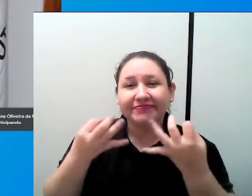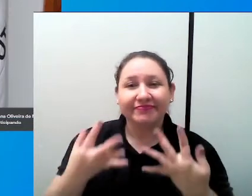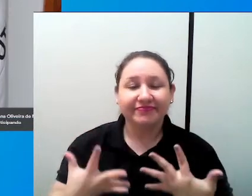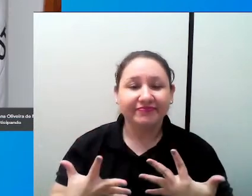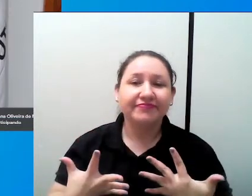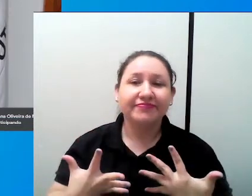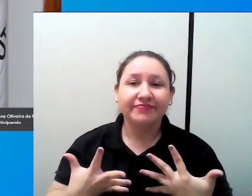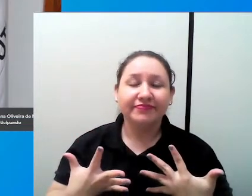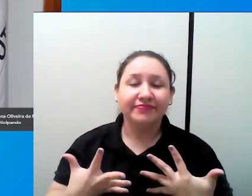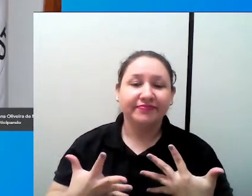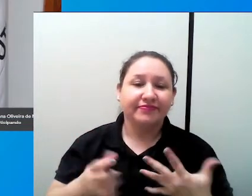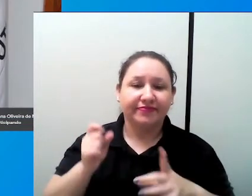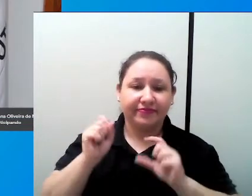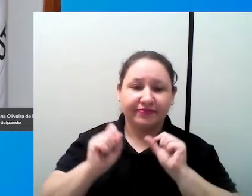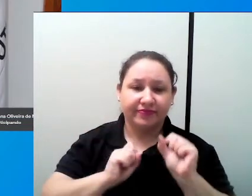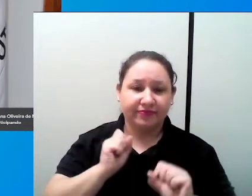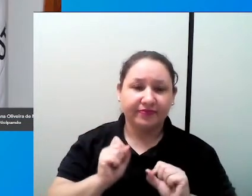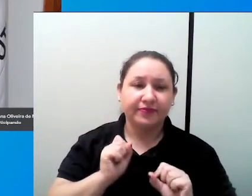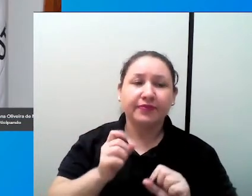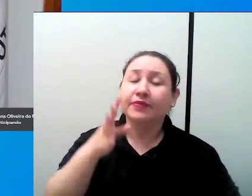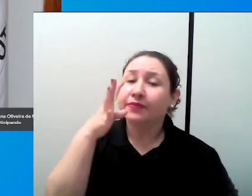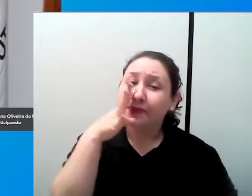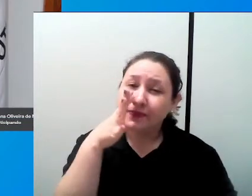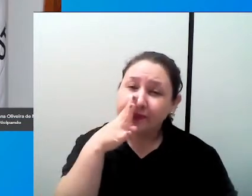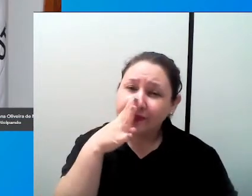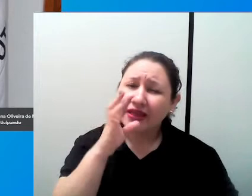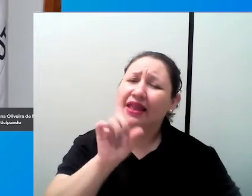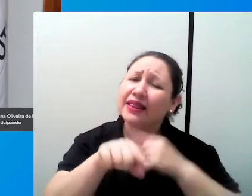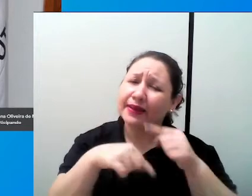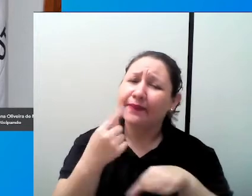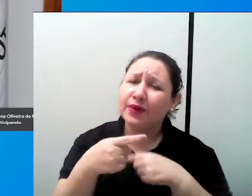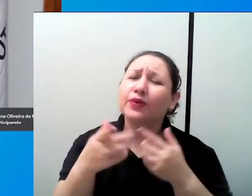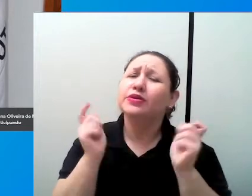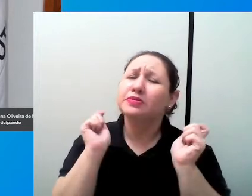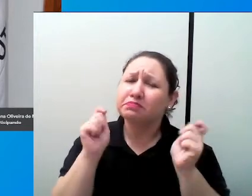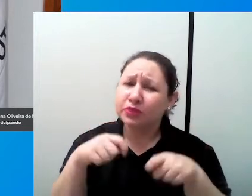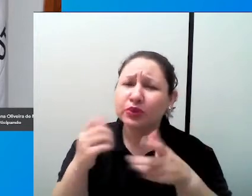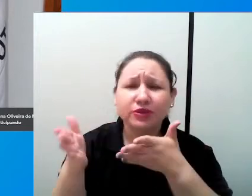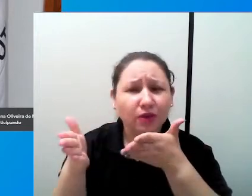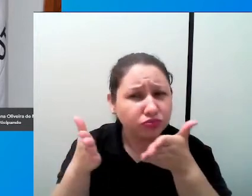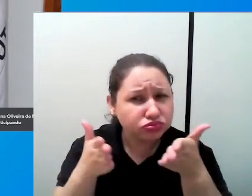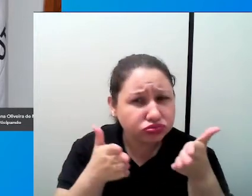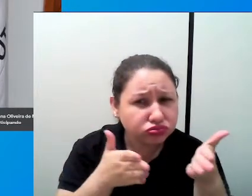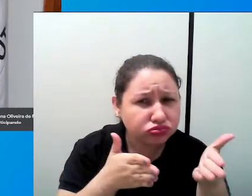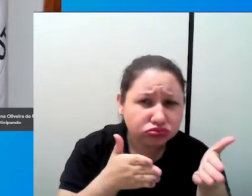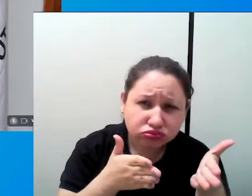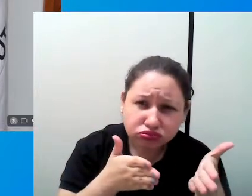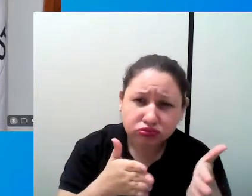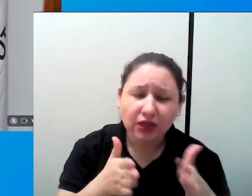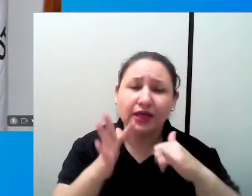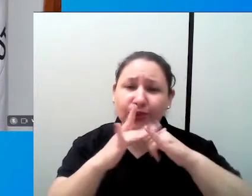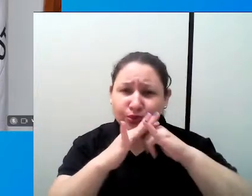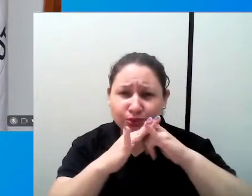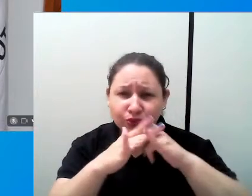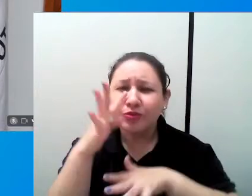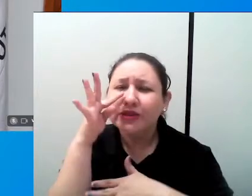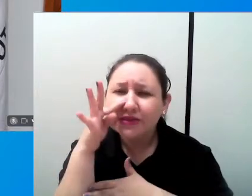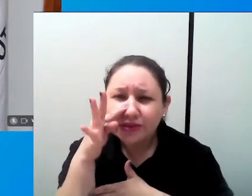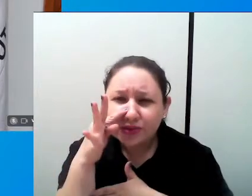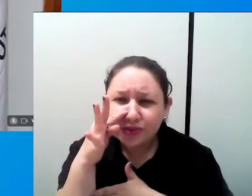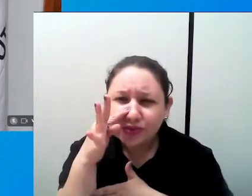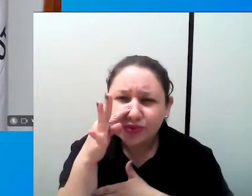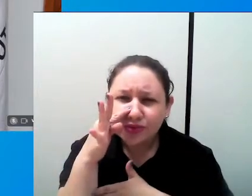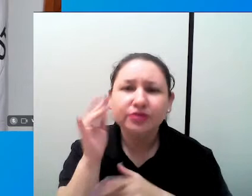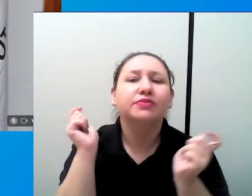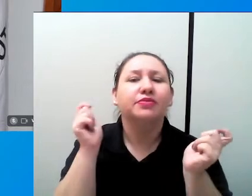de poder assistir com mais tempo, ver e rever pedaços de falas, das